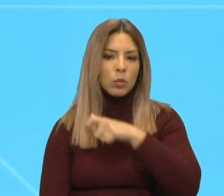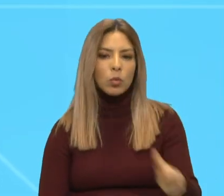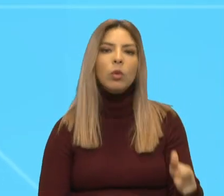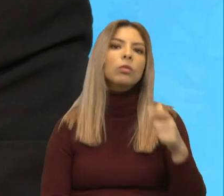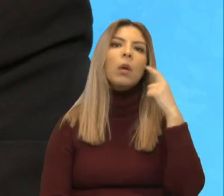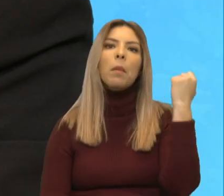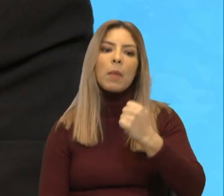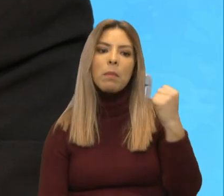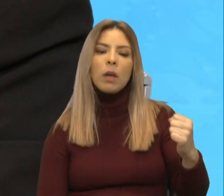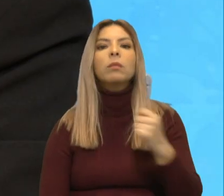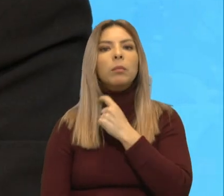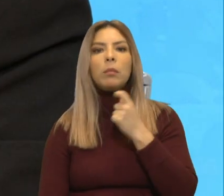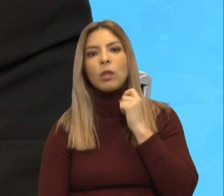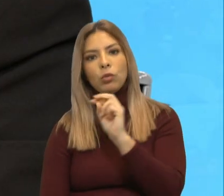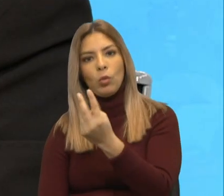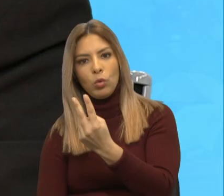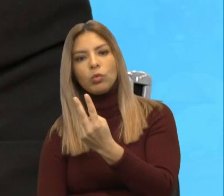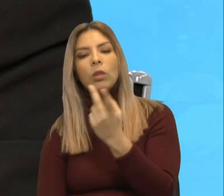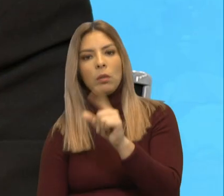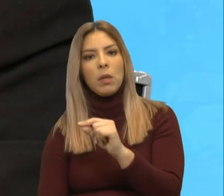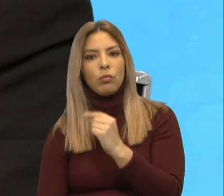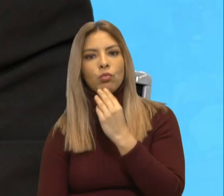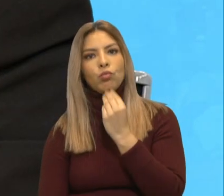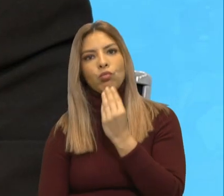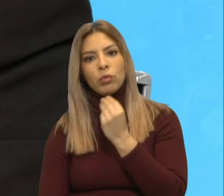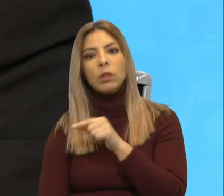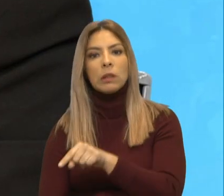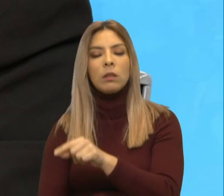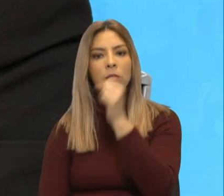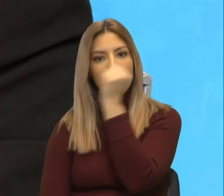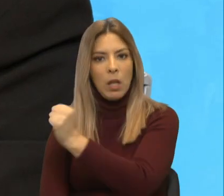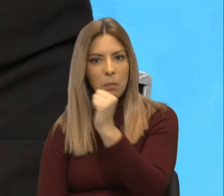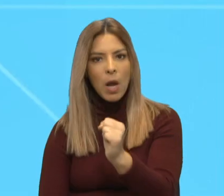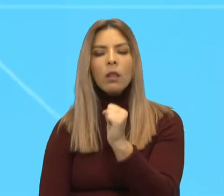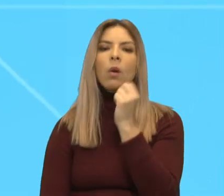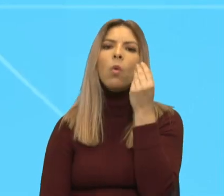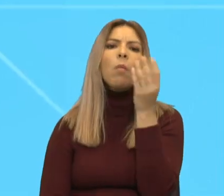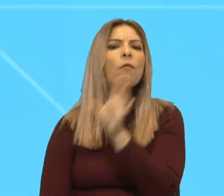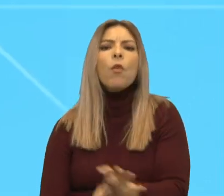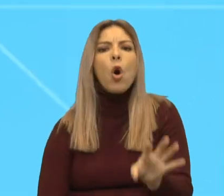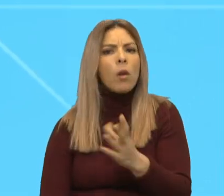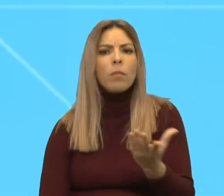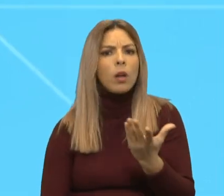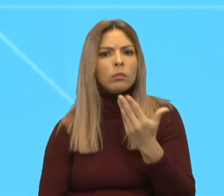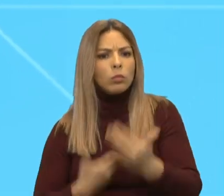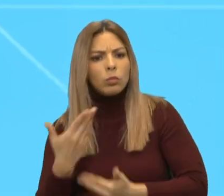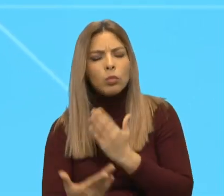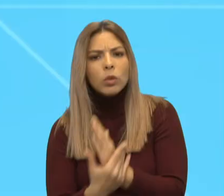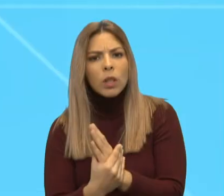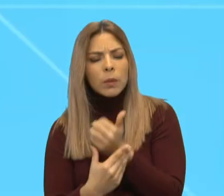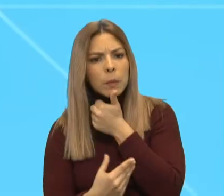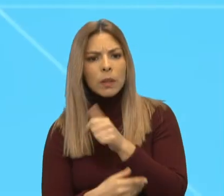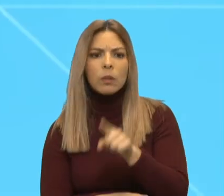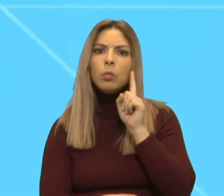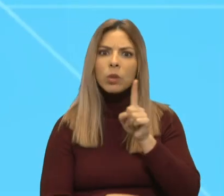também 2 padres jesuítas também que foram assassinados, que os processos estão em curso. Em que fase é que eles estão esses processos e que importância têm para